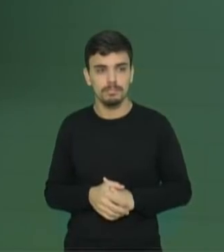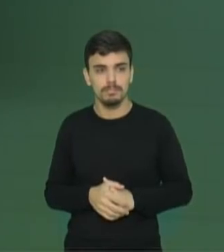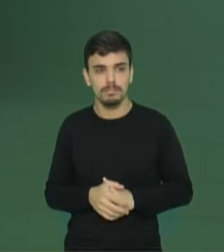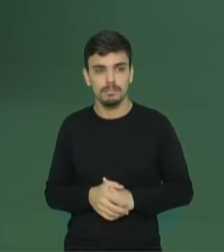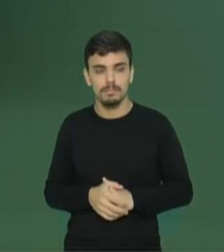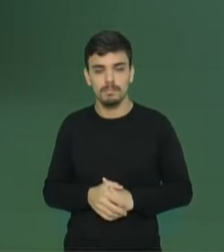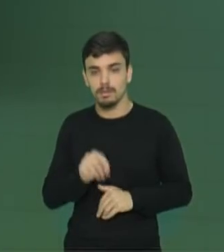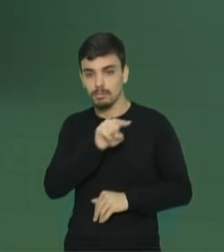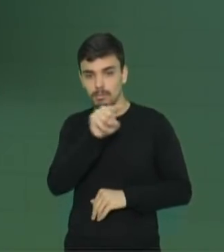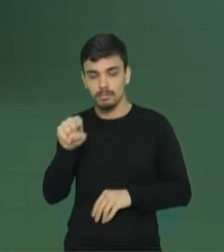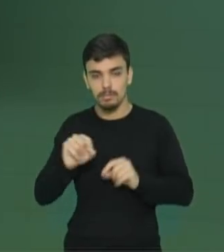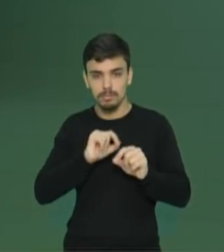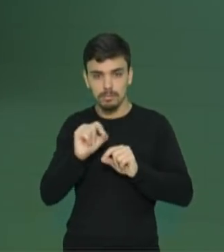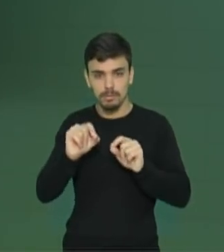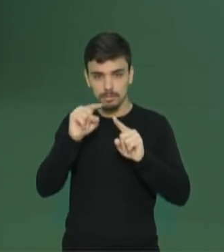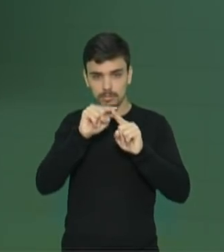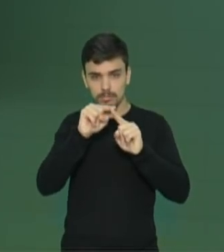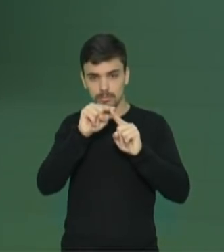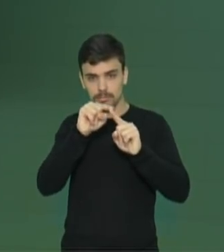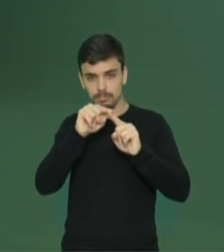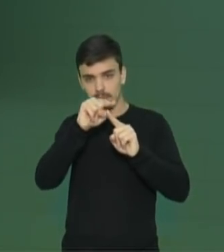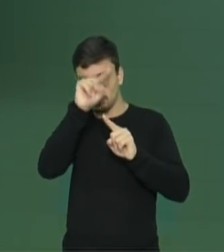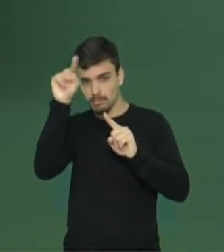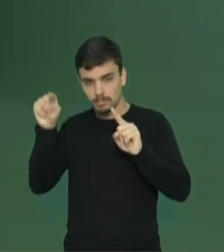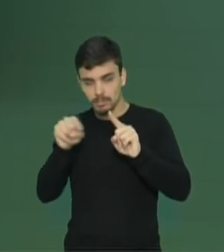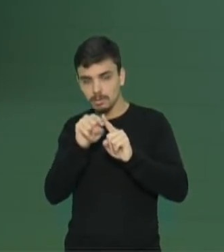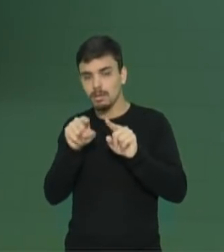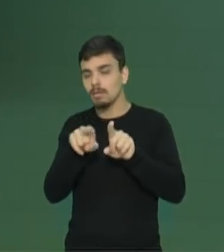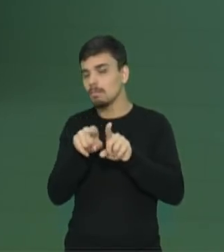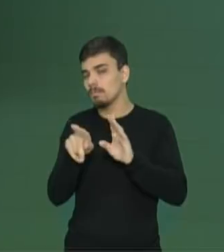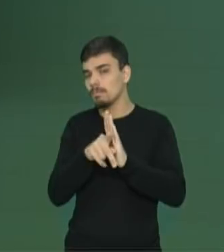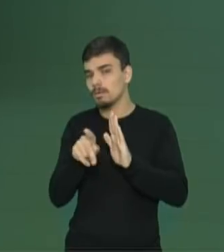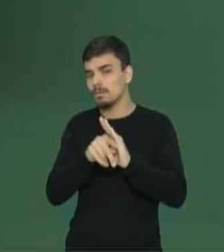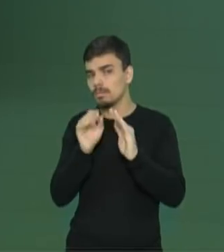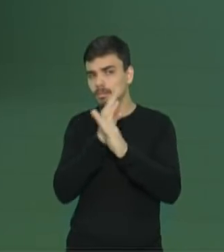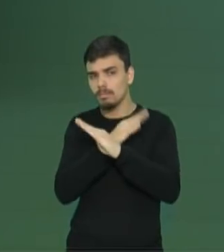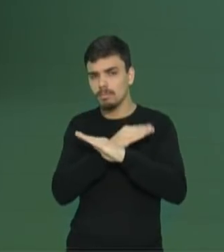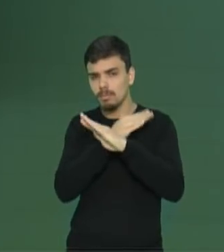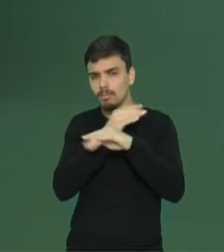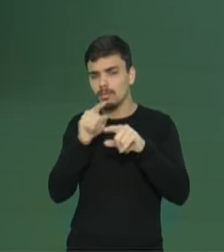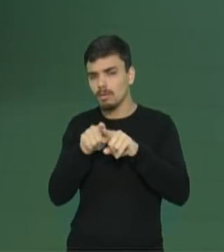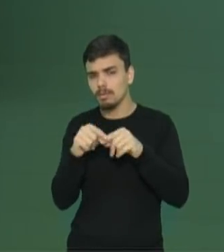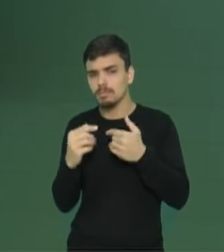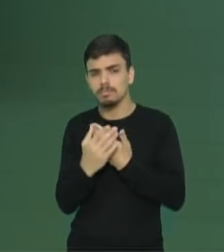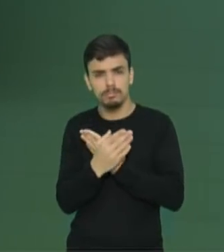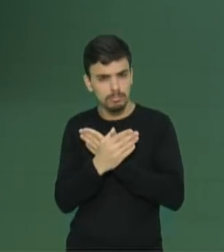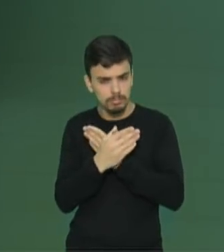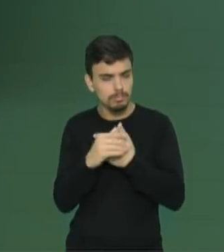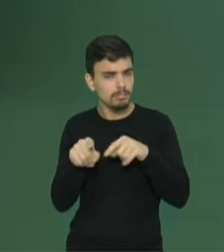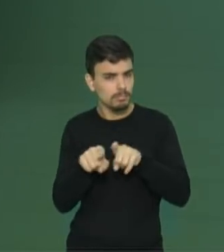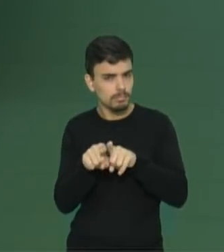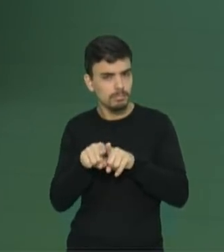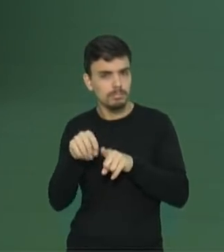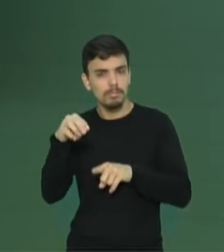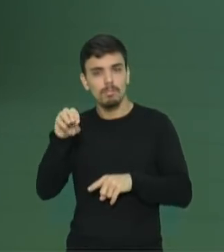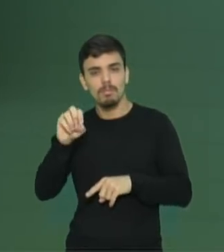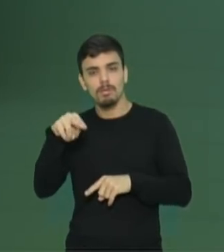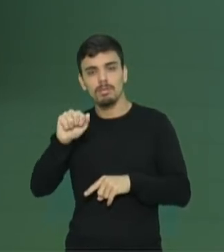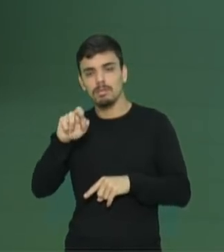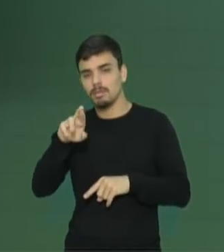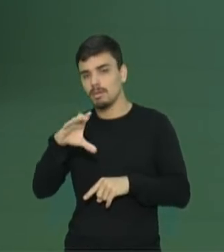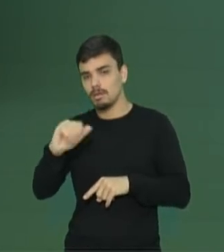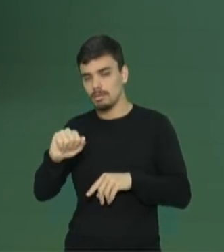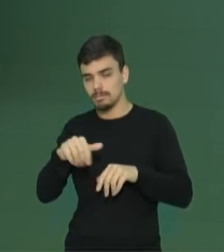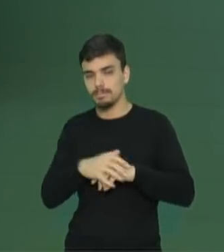Para vocês aqui, o ciclo da borboleta, bem bonitinho, todas as etapas dela. Borboleta monarca, uma espécie muito